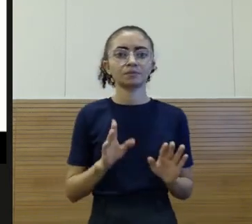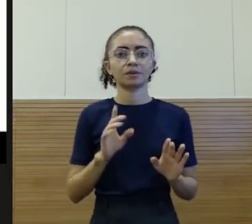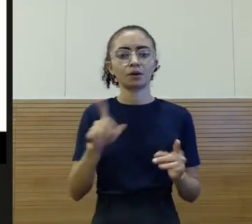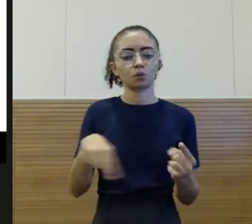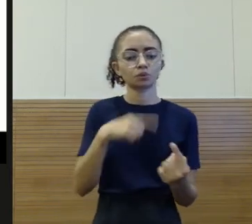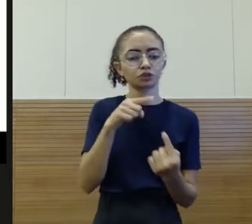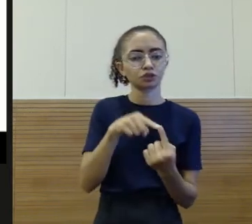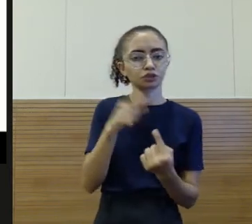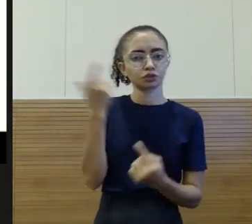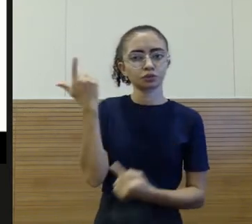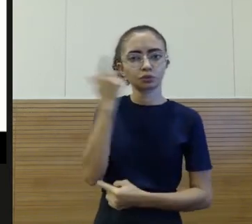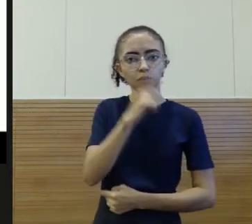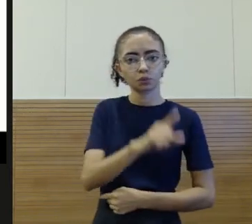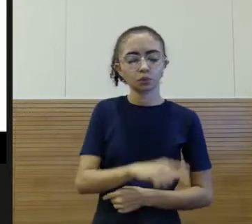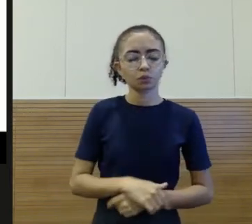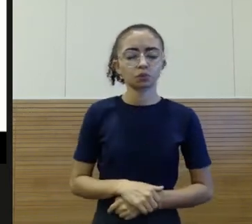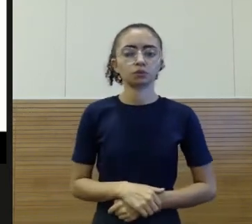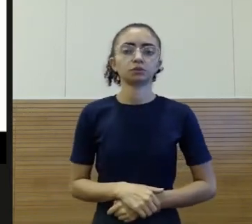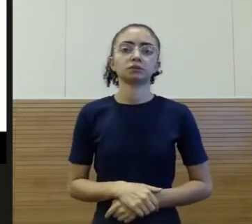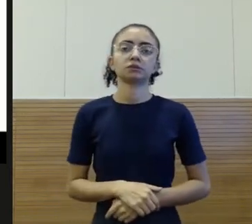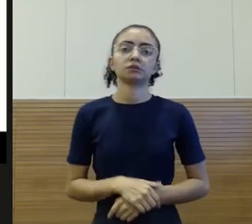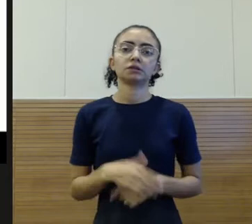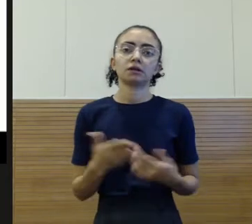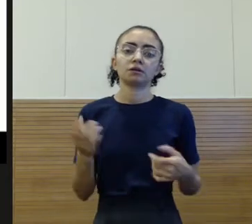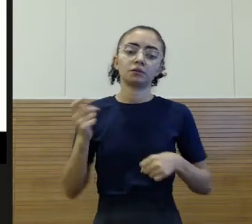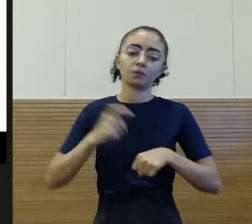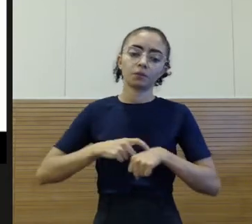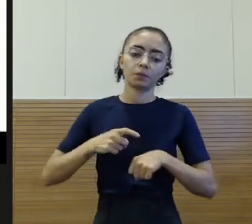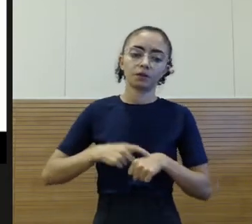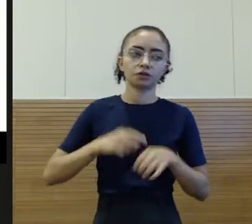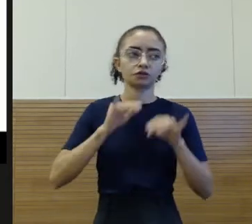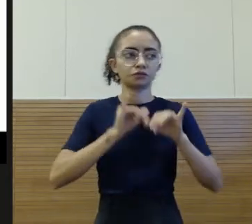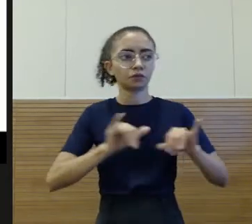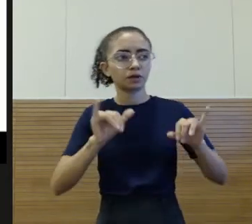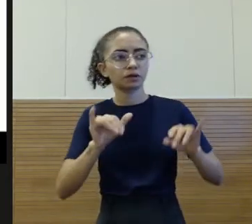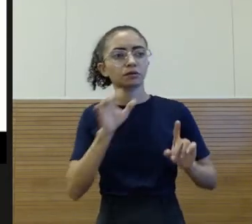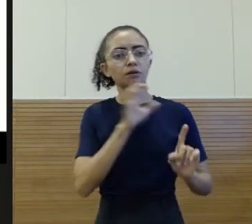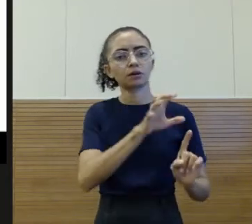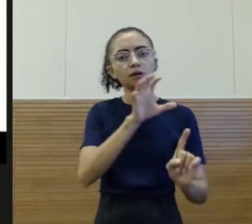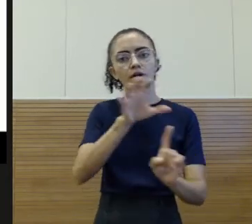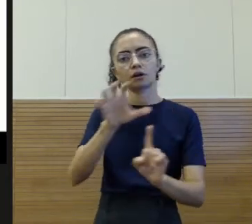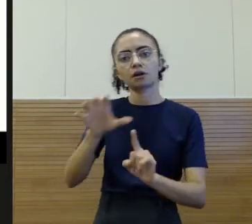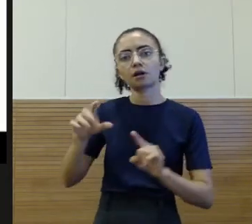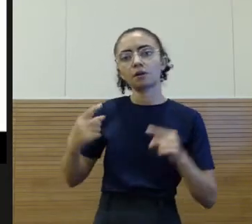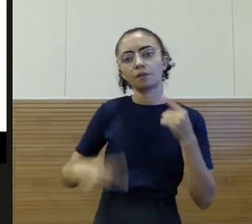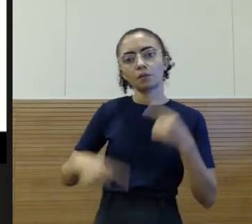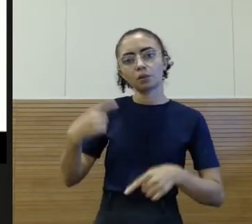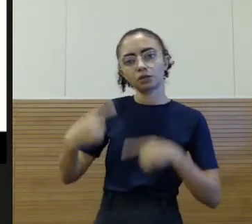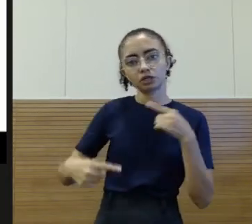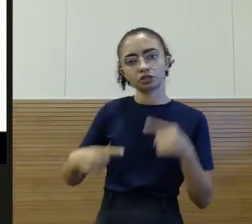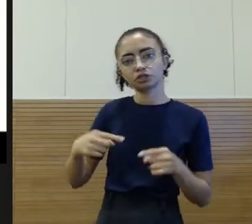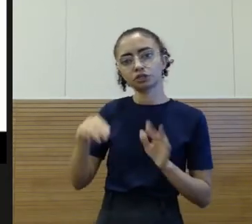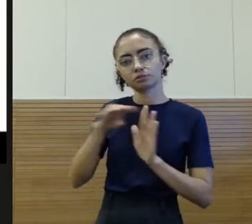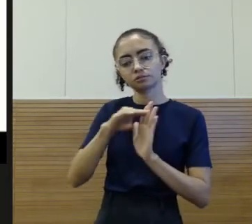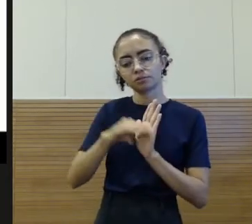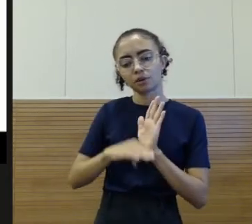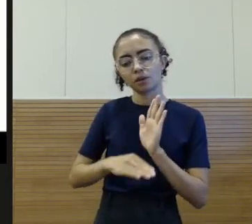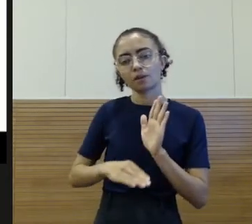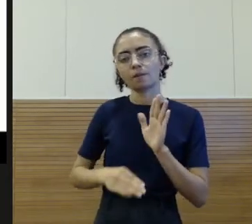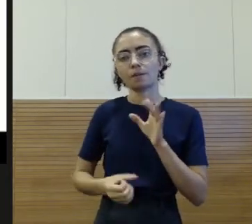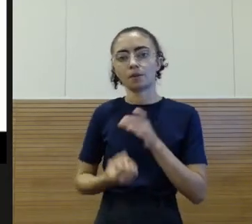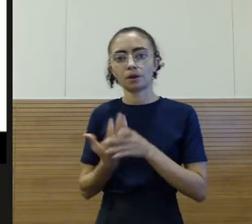esse potencial, no momento de querer informar, influenciar em políticas e programas, como mencionei antes,